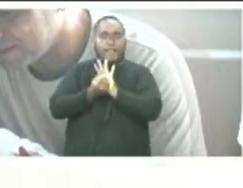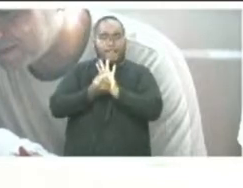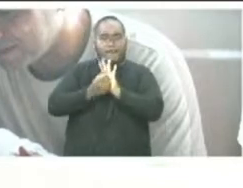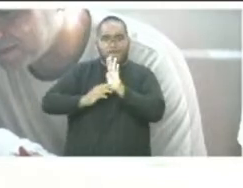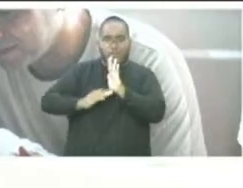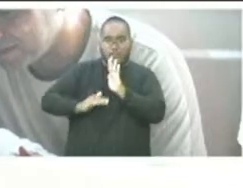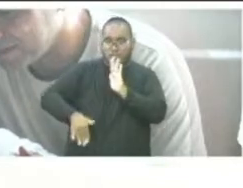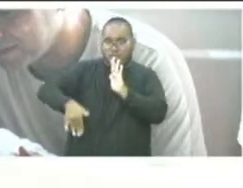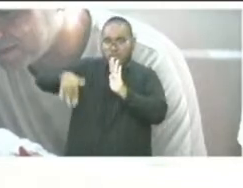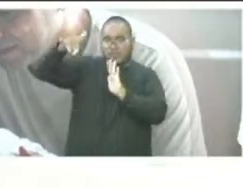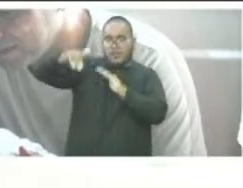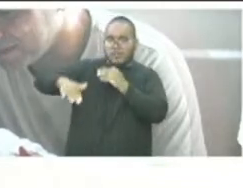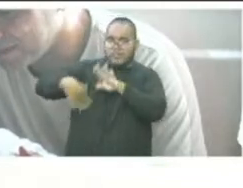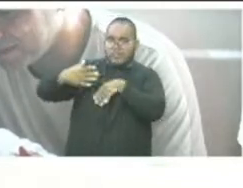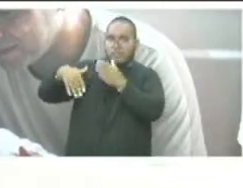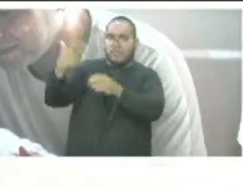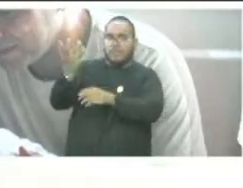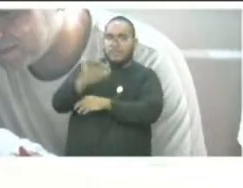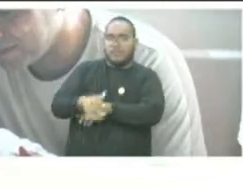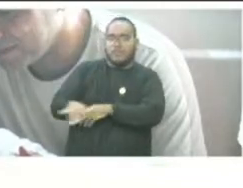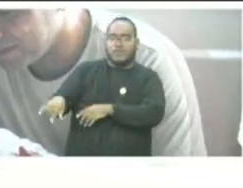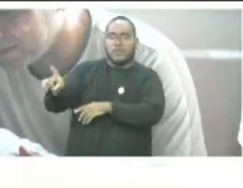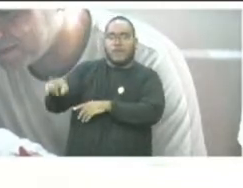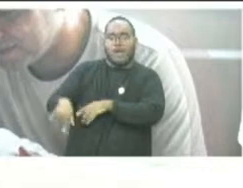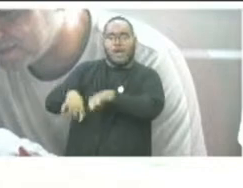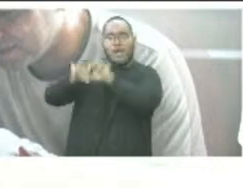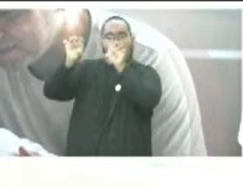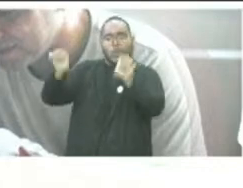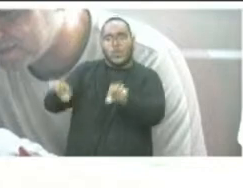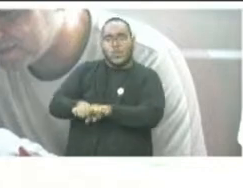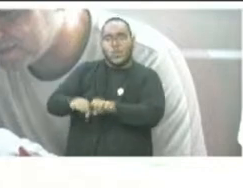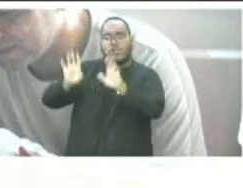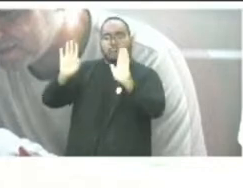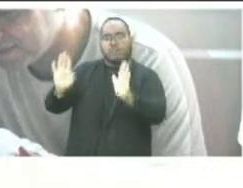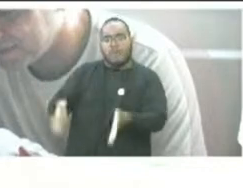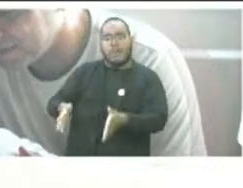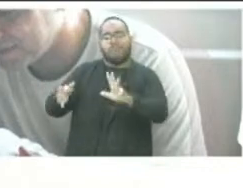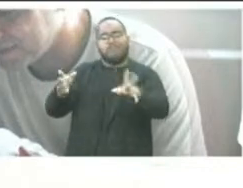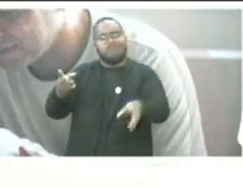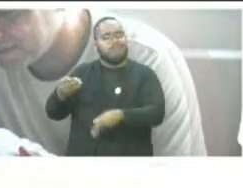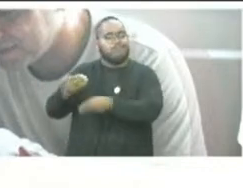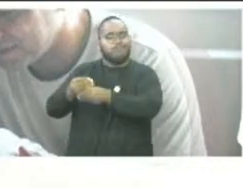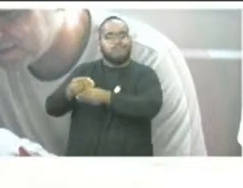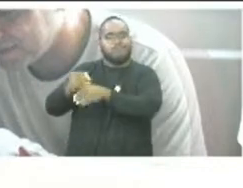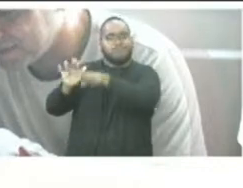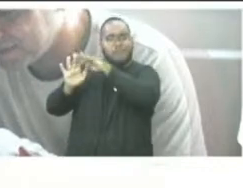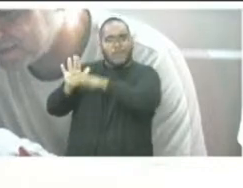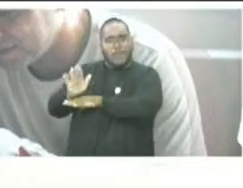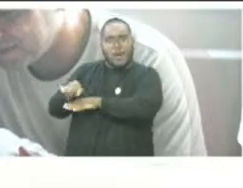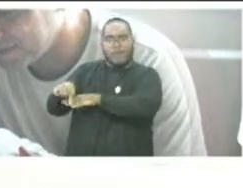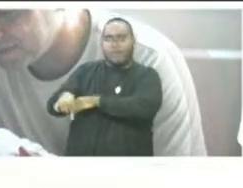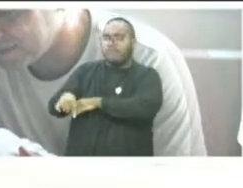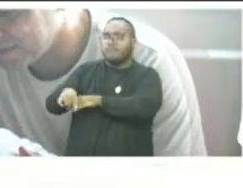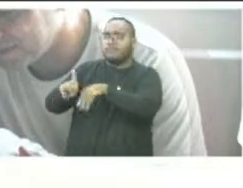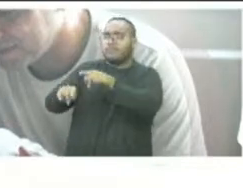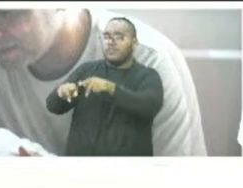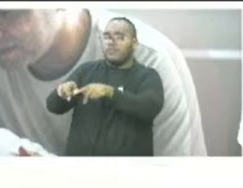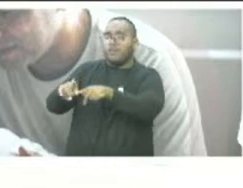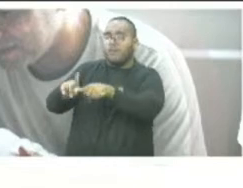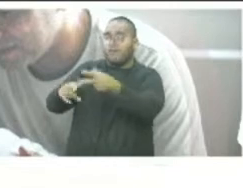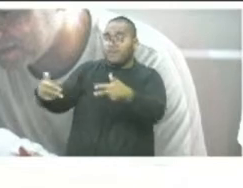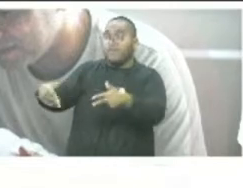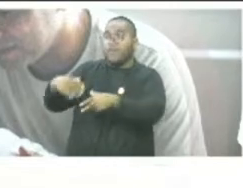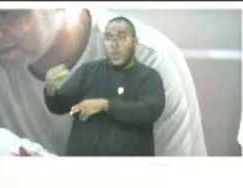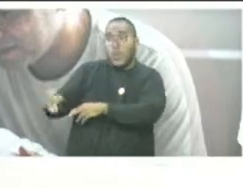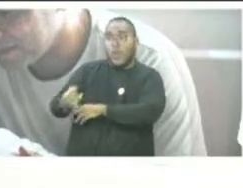desenvolvimento infantil, né? Isso é uma estrutura que já está no prontuário há um tempo, uma ferramenta bastante importante, né? A